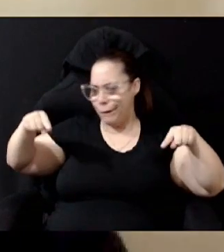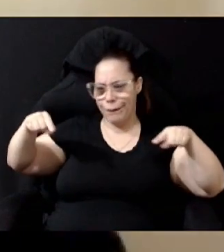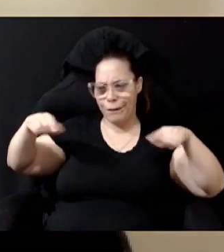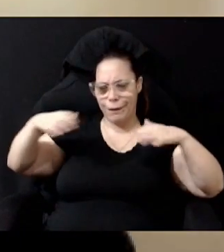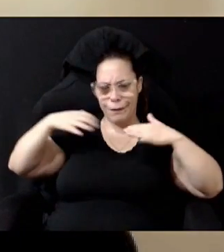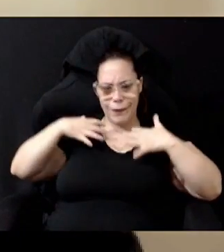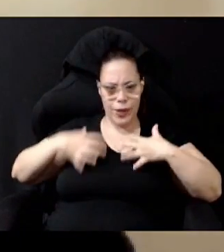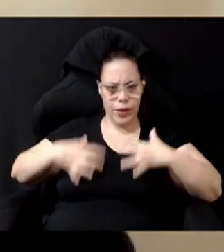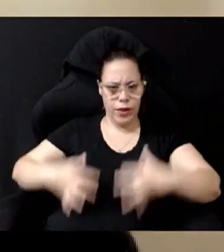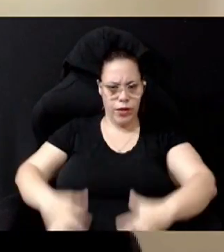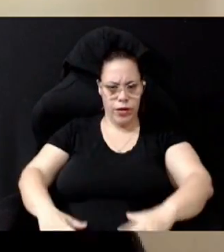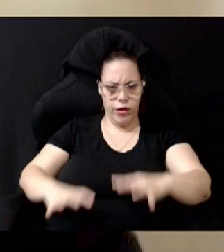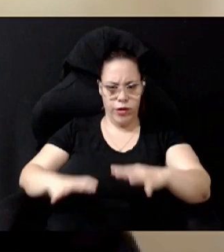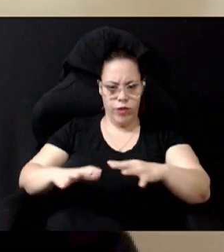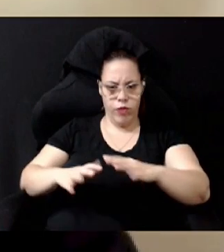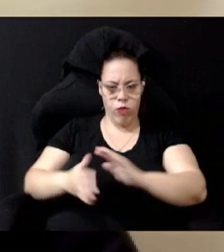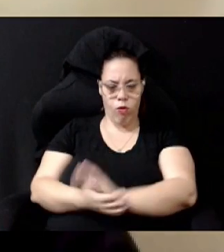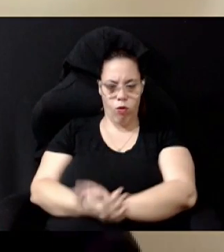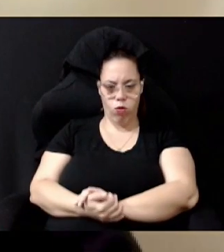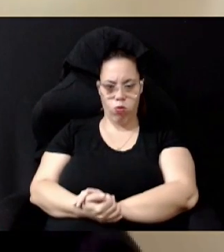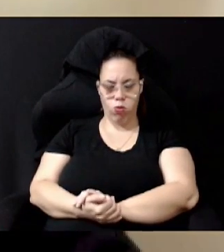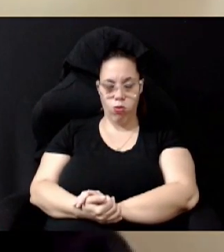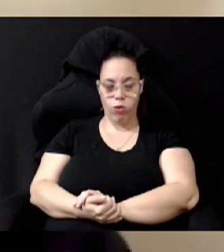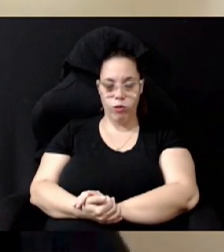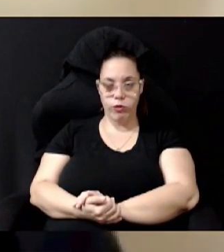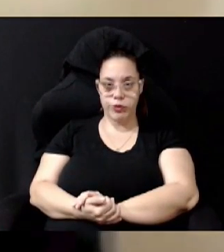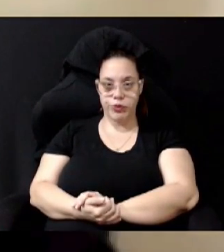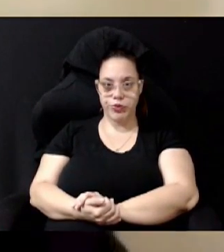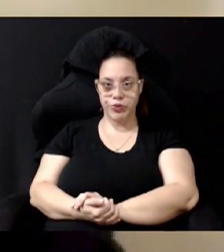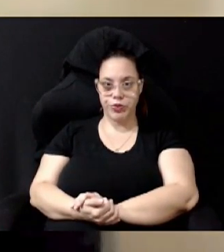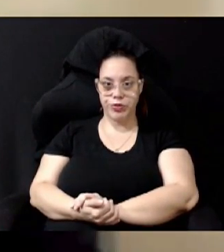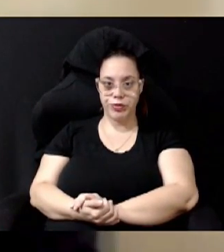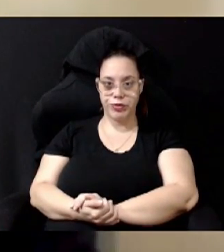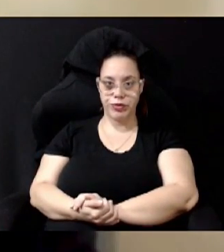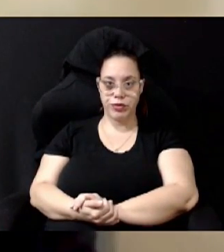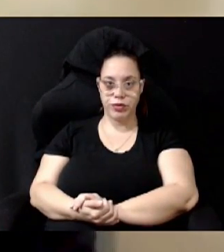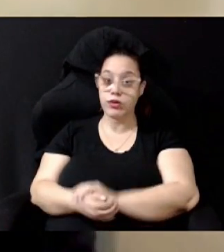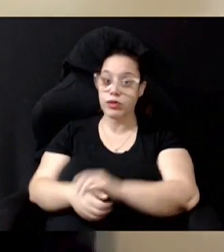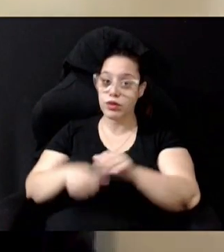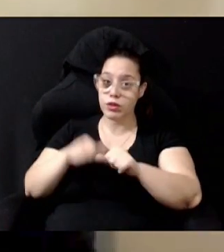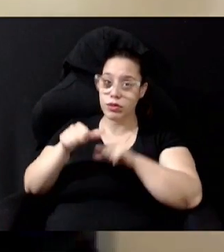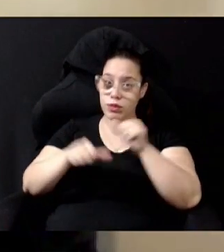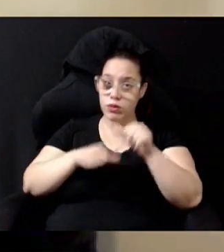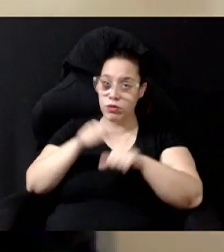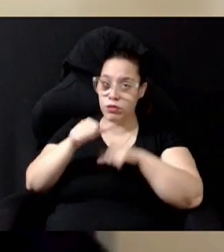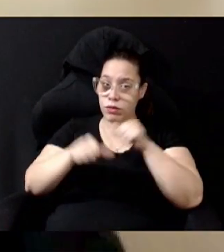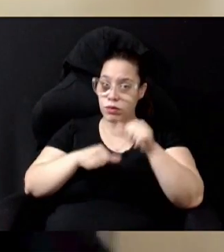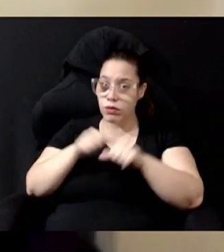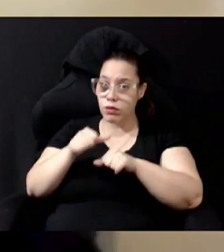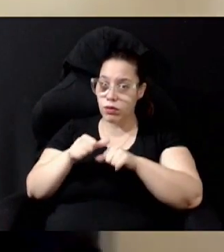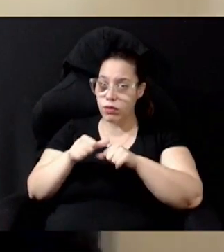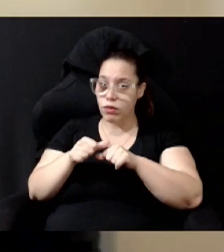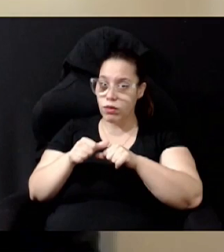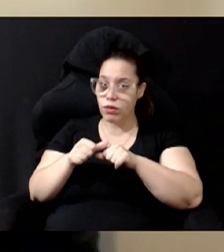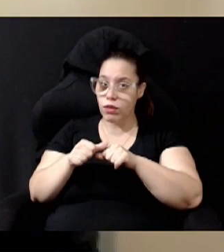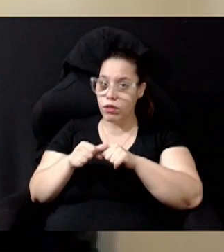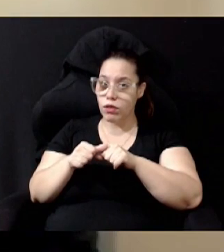diversas estruturas do organismo, desculpa. E essas alterações, elas são muitas vezes